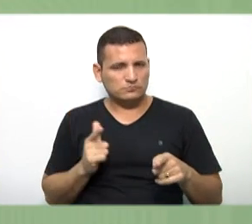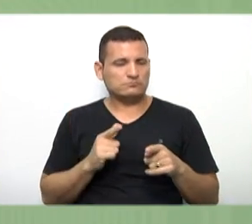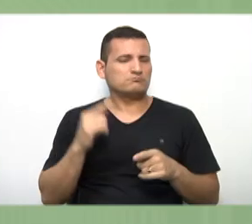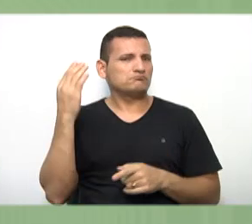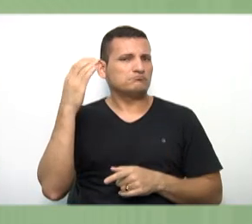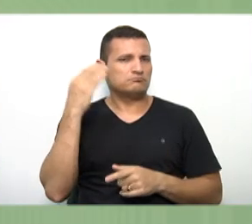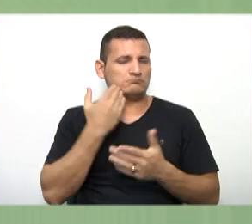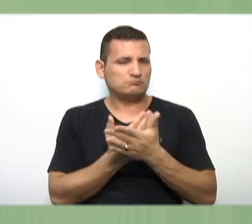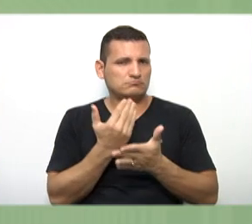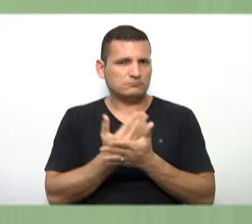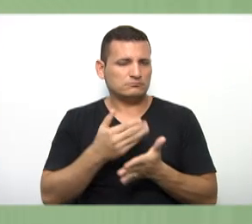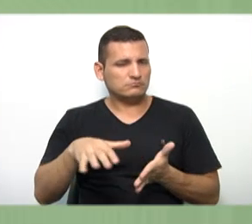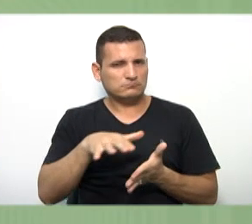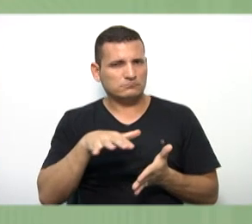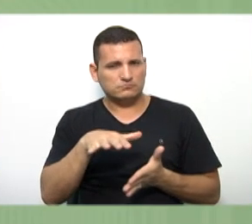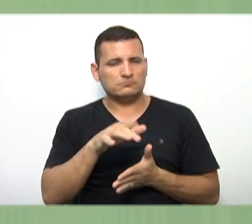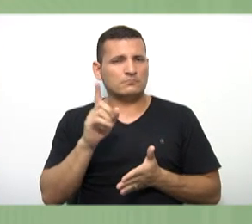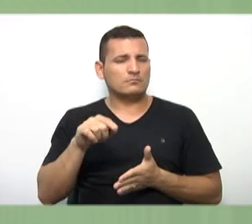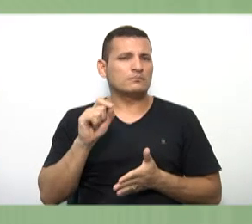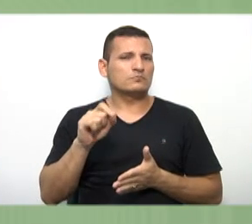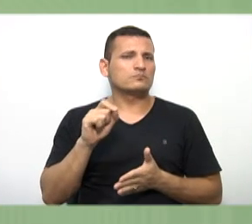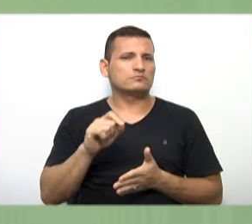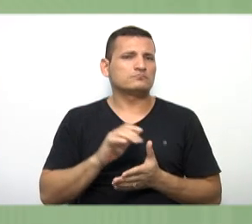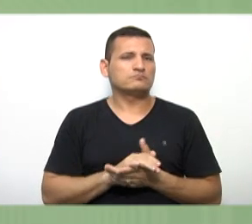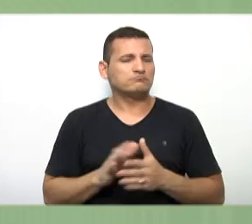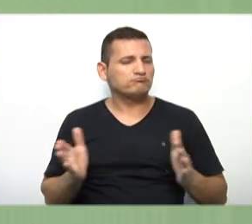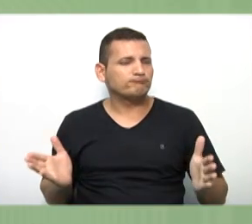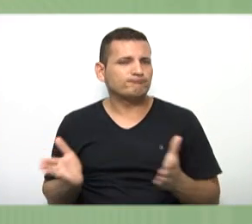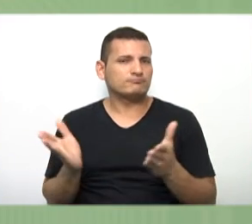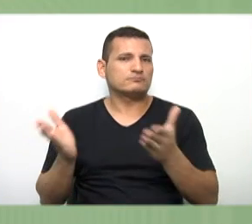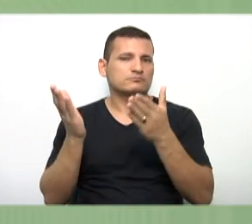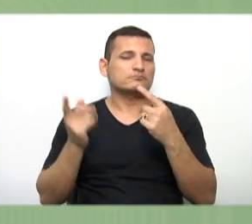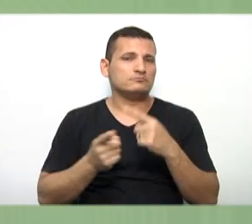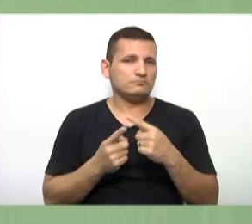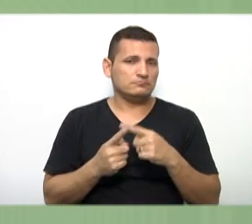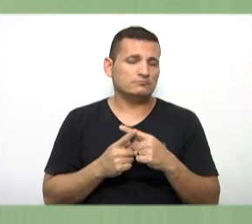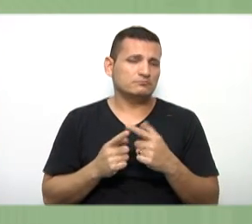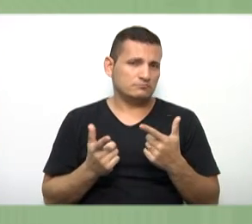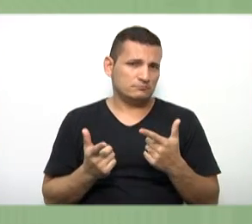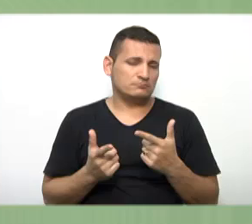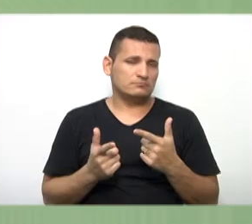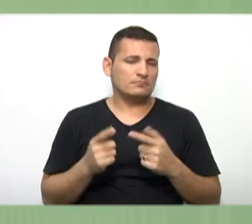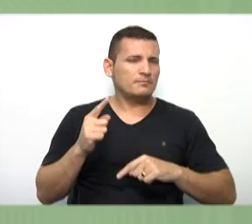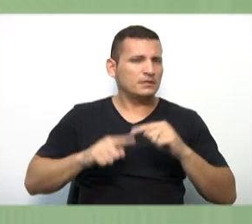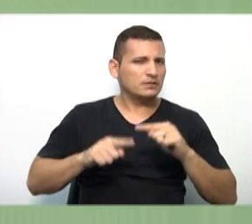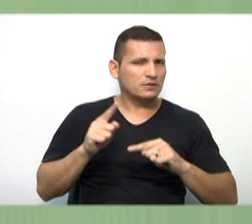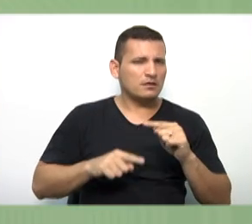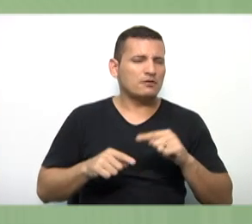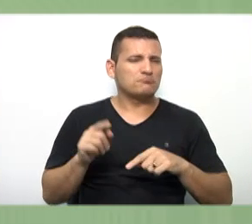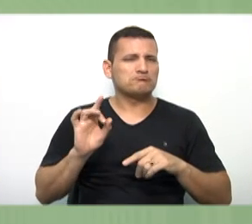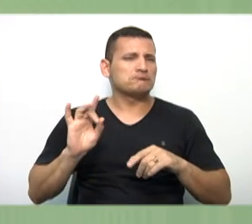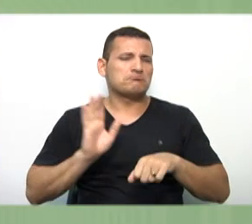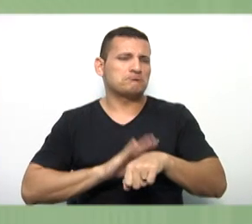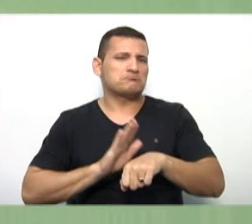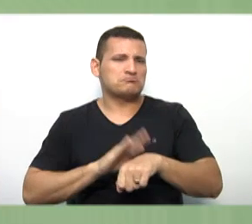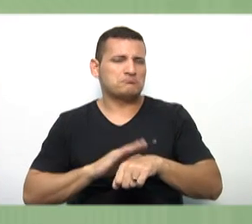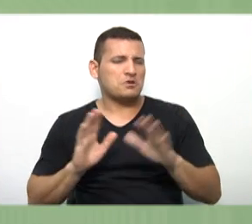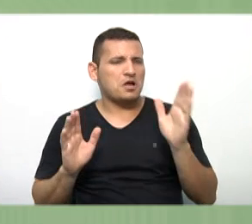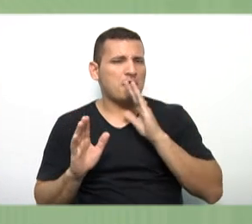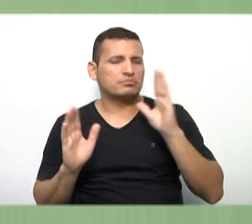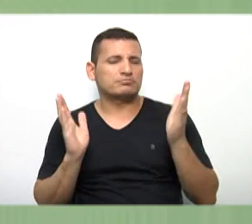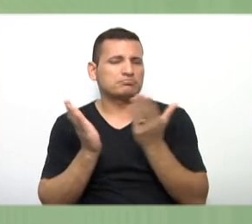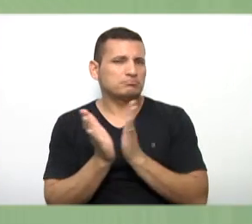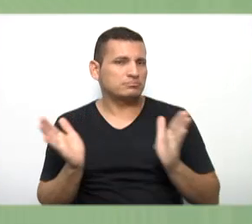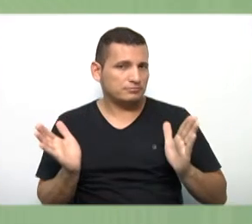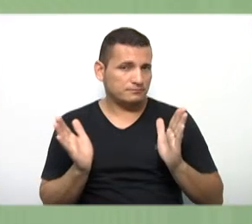ramo, trata-se de um incentivo, pois a duração da recompensa material é temporária. Para